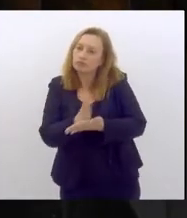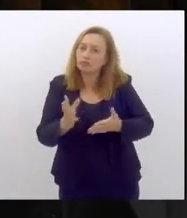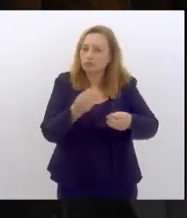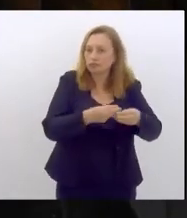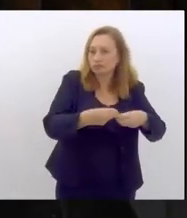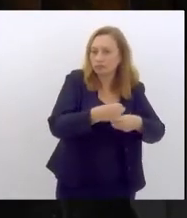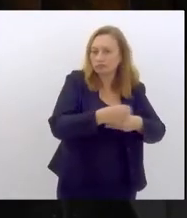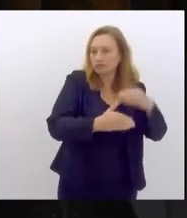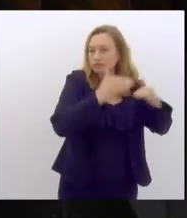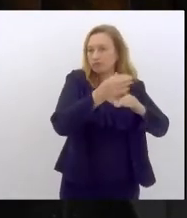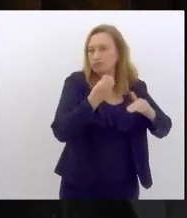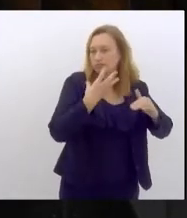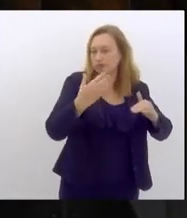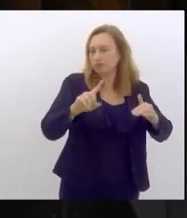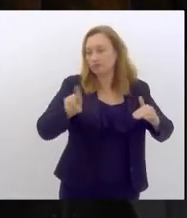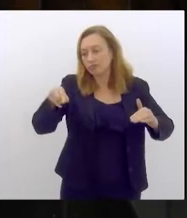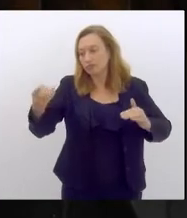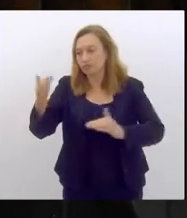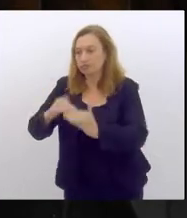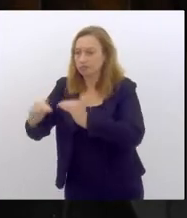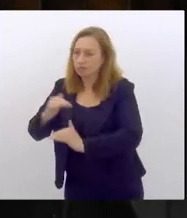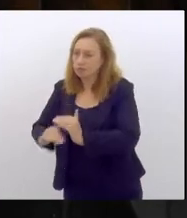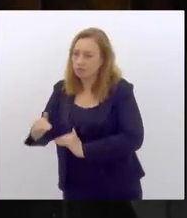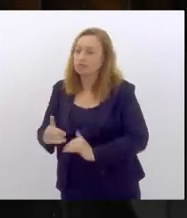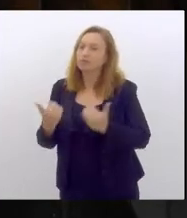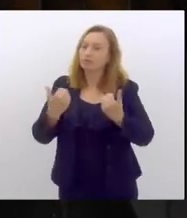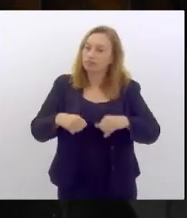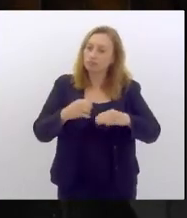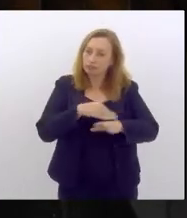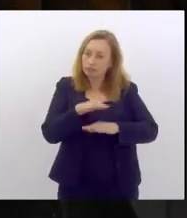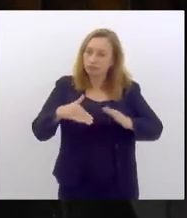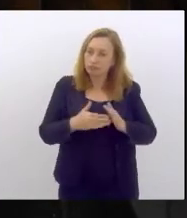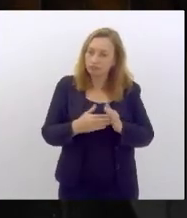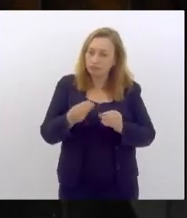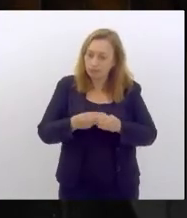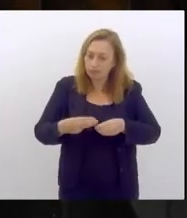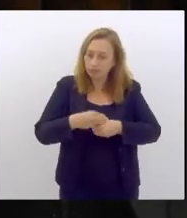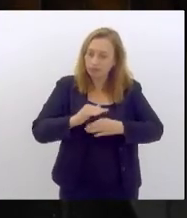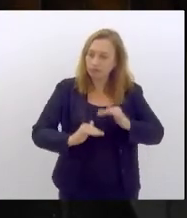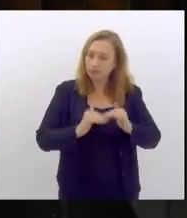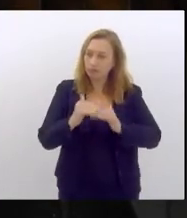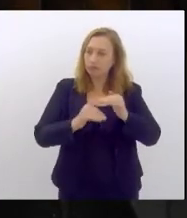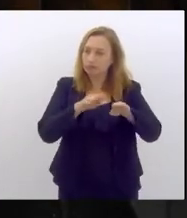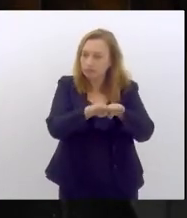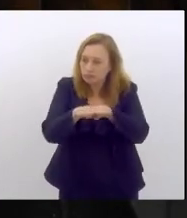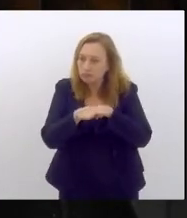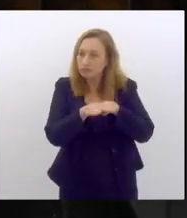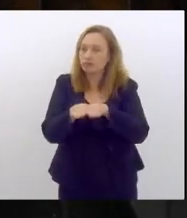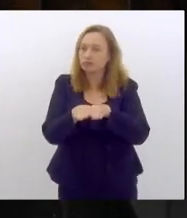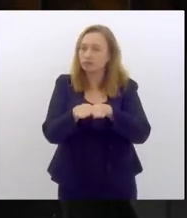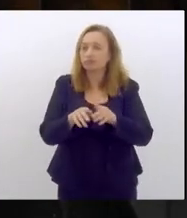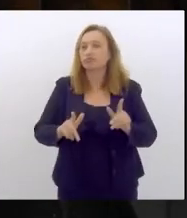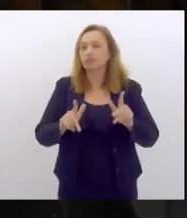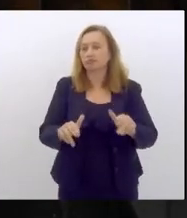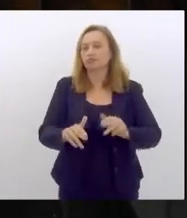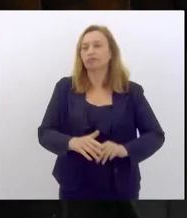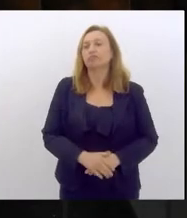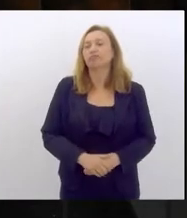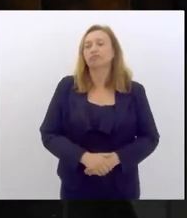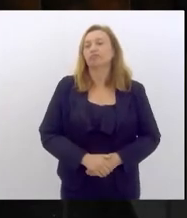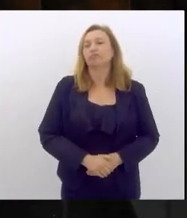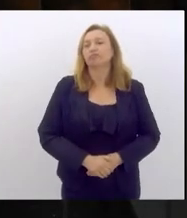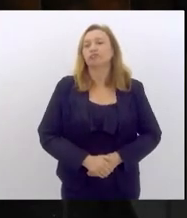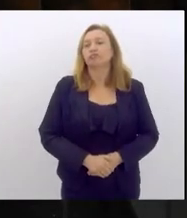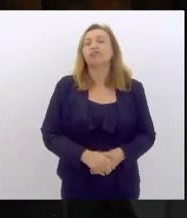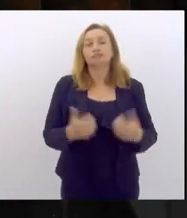outros ficando na relé. Você precisa fazer com que os municípios avancem de maneira coletiva, colaborativa. E, para isso, a